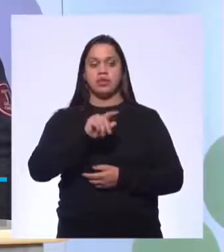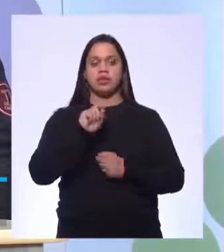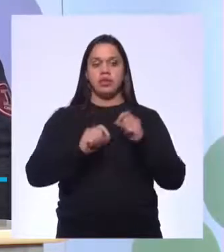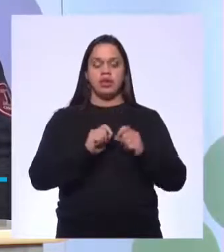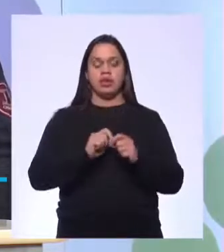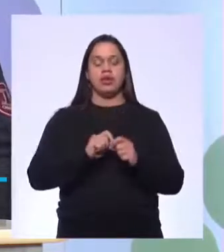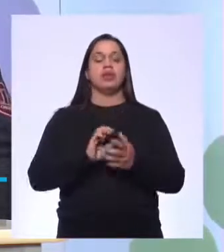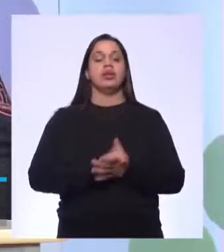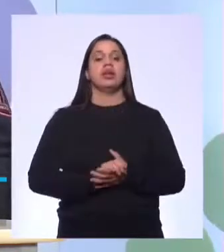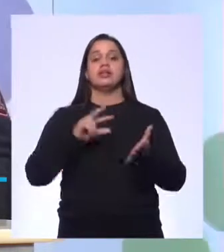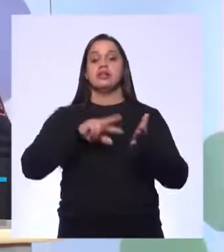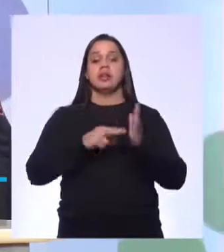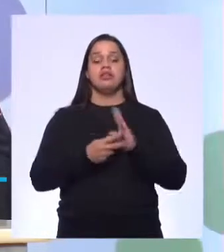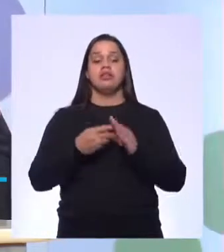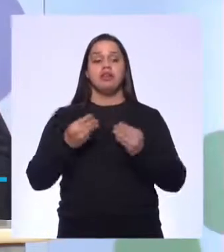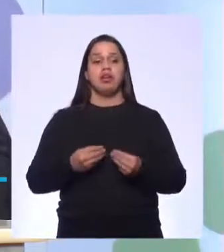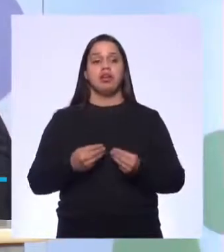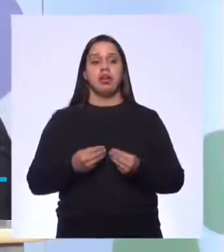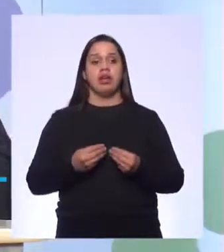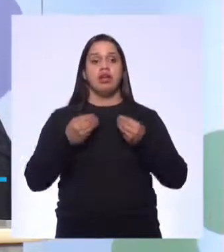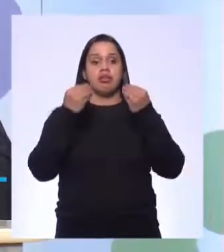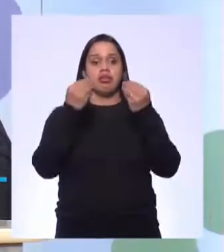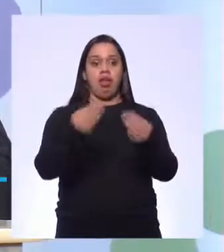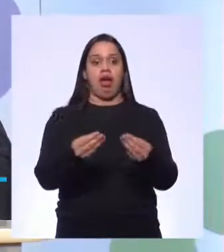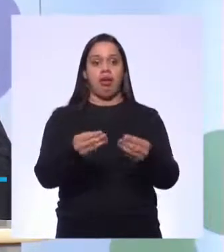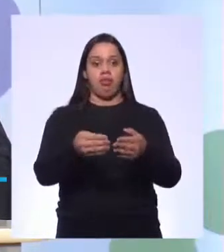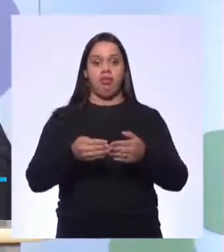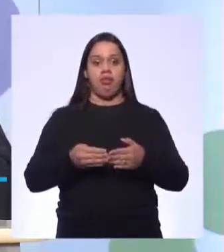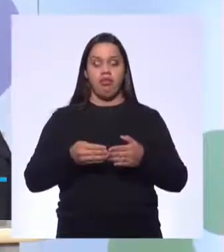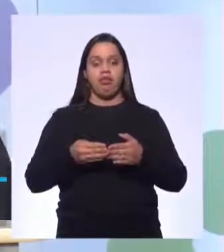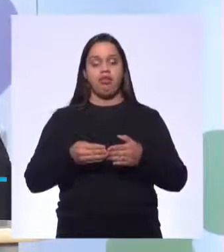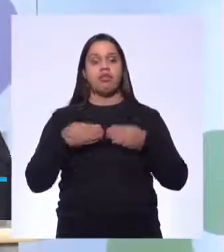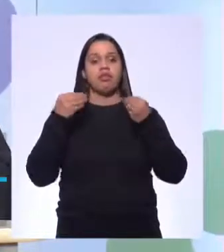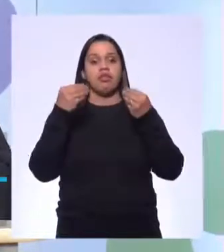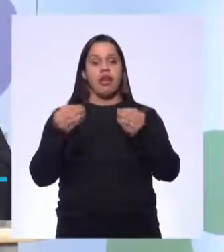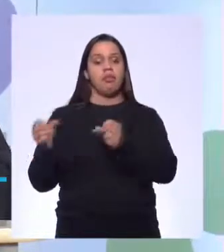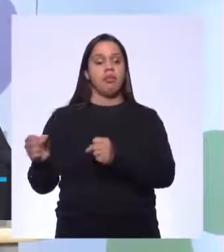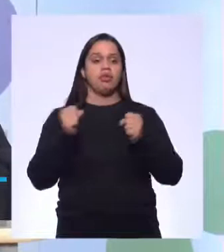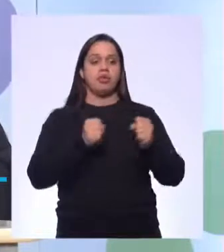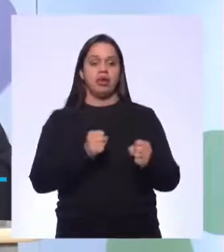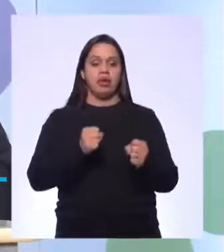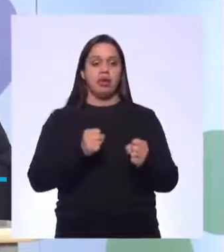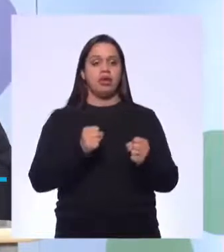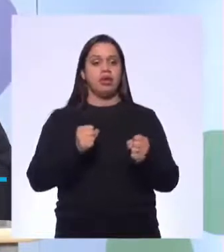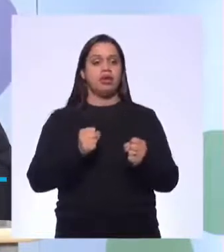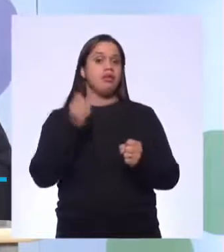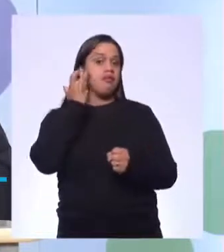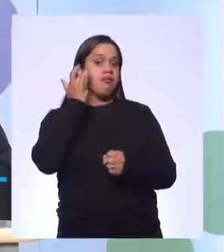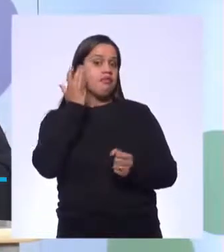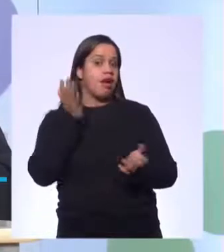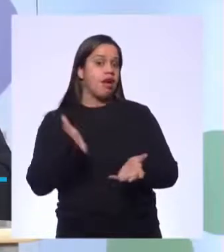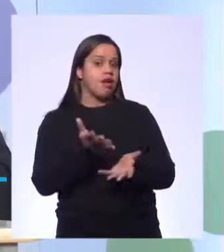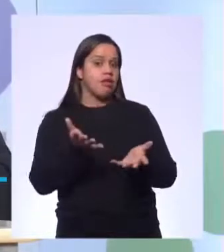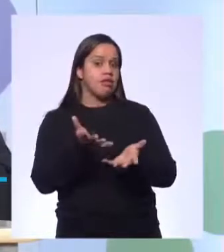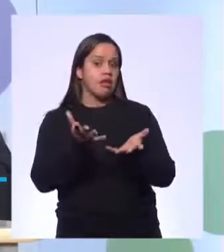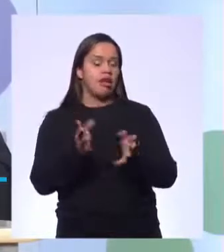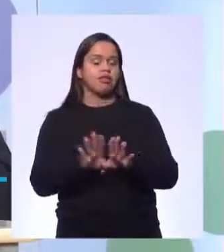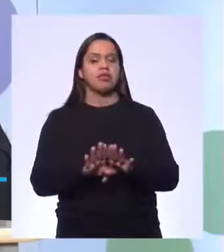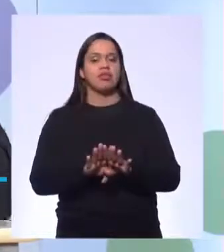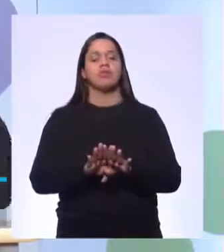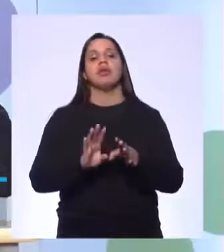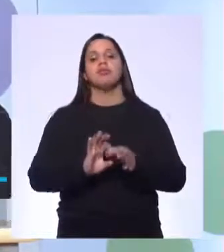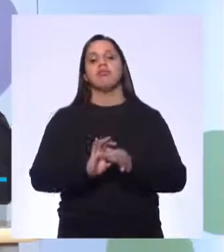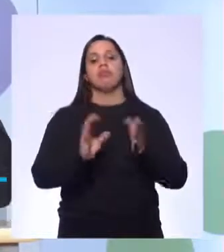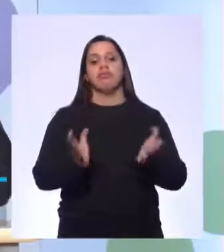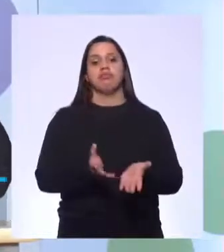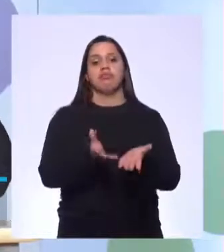outorgar é dar como favor, dar poderes, facilitar, conceder, né? Que é a resposta dele.